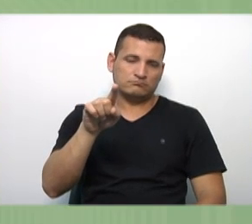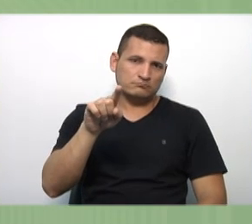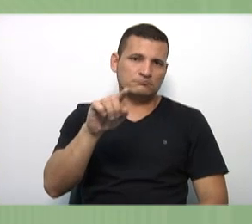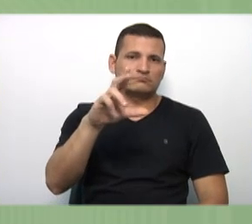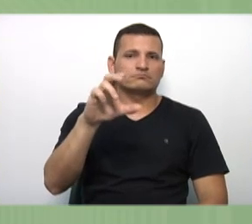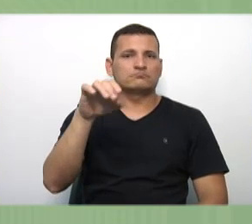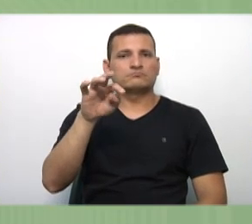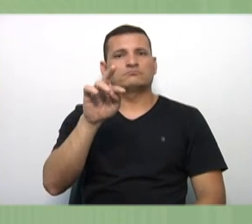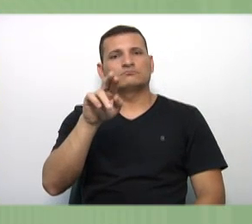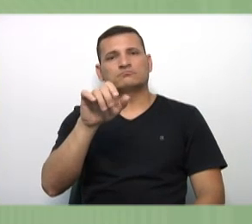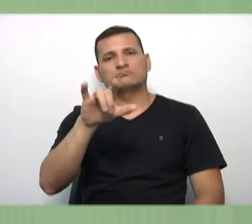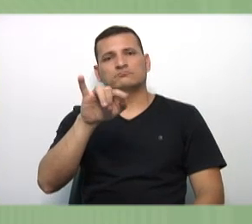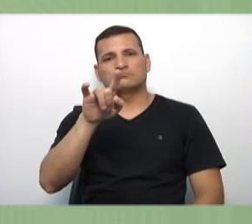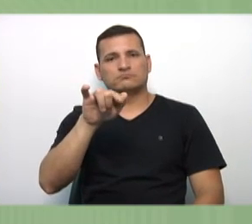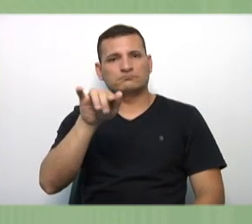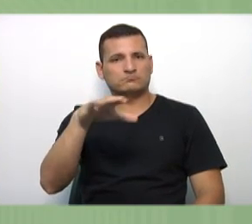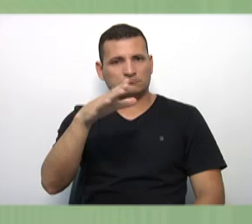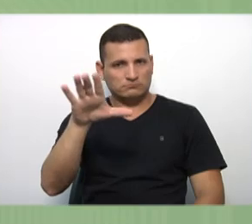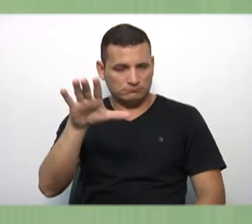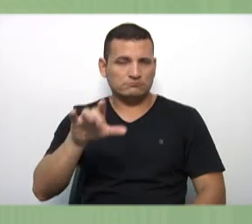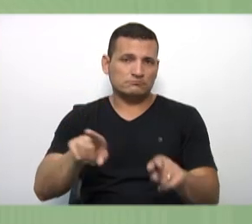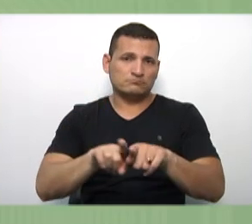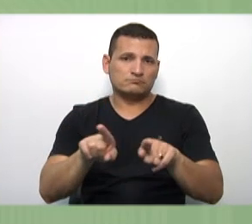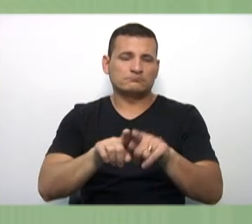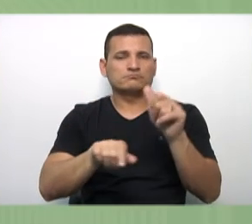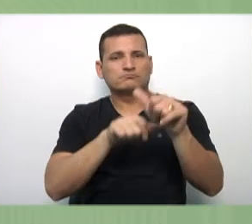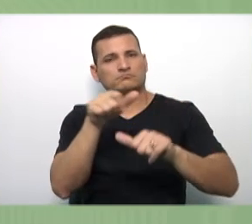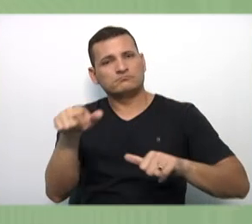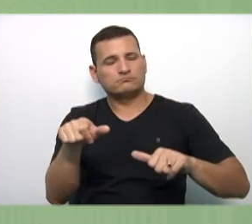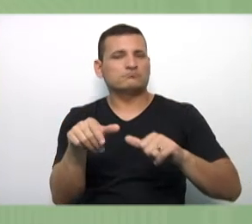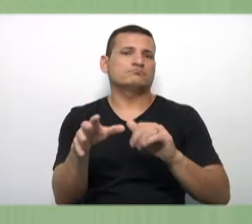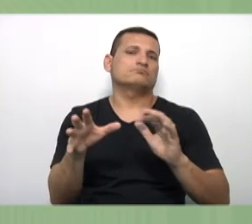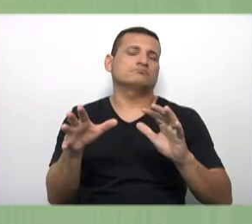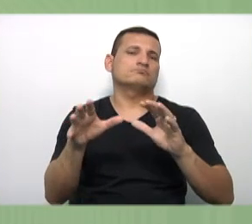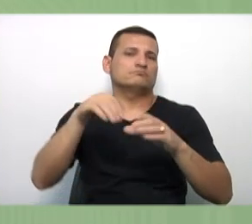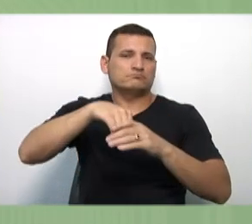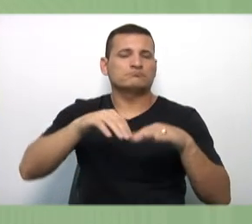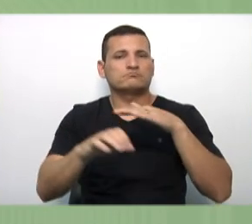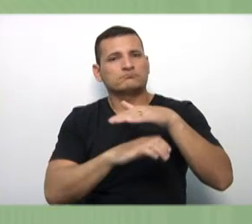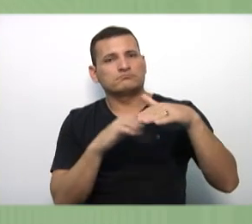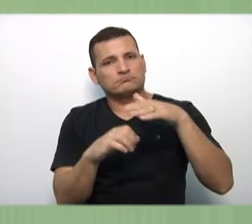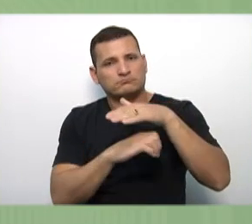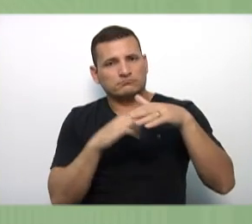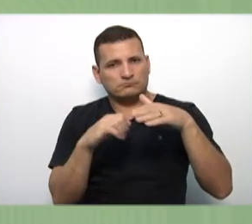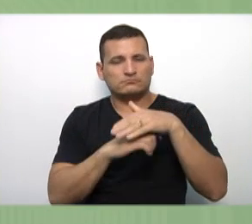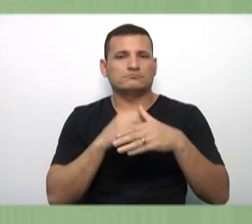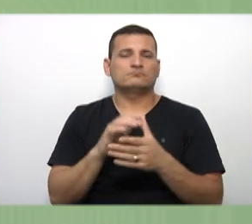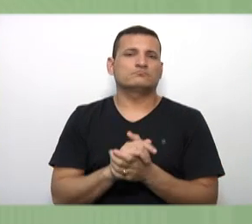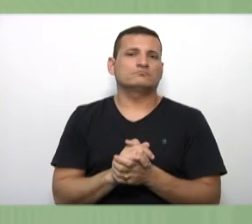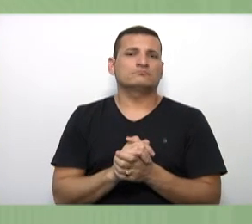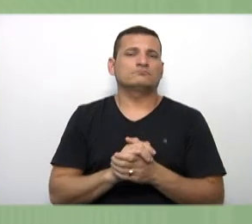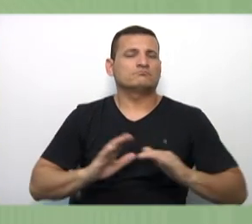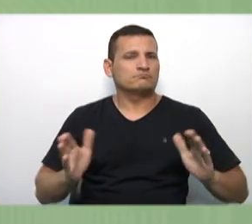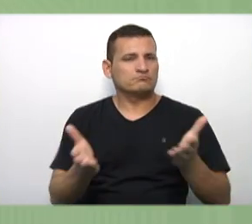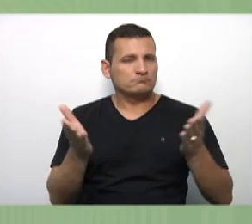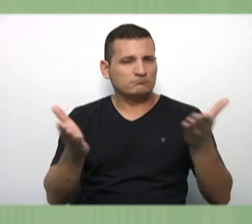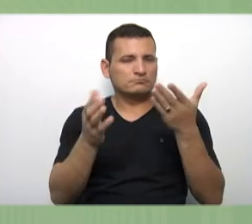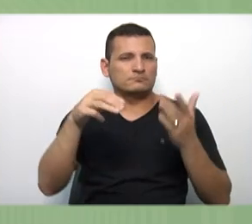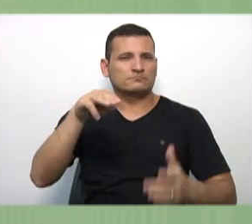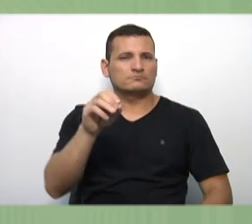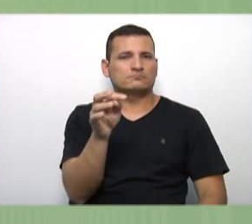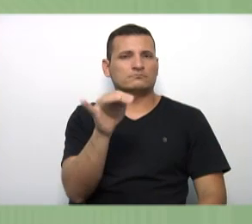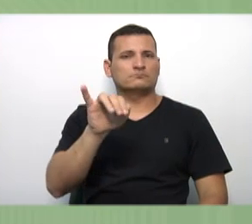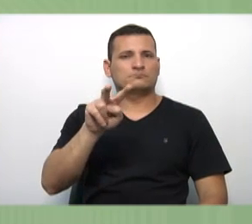Centralização e descentralização, nós vamos falar sobre mudanças organizacionais, nós vamos falar sobre motivação nas